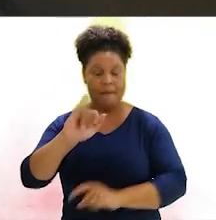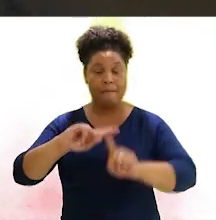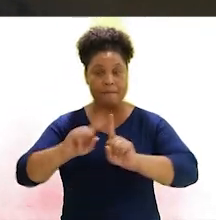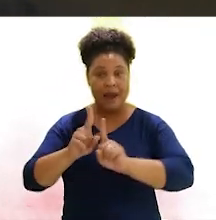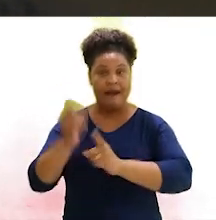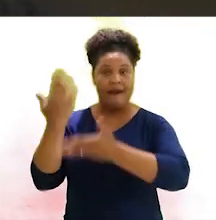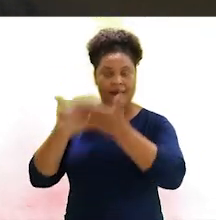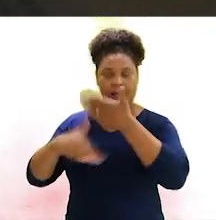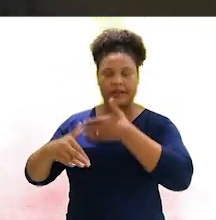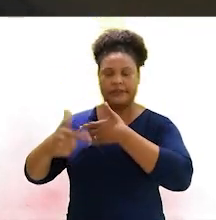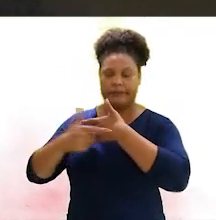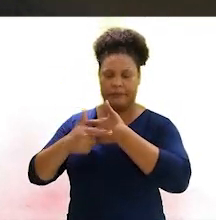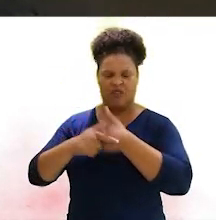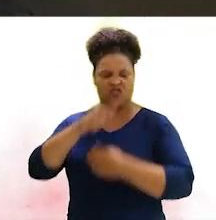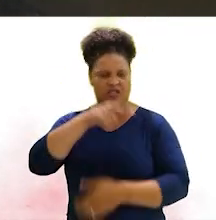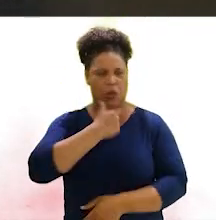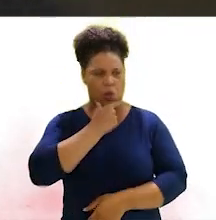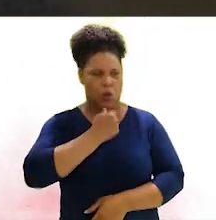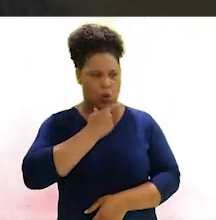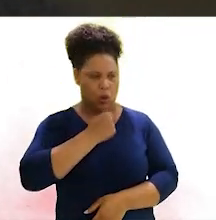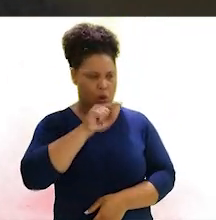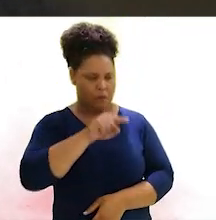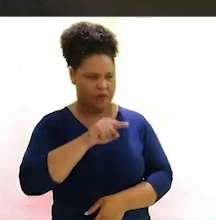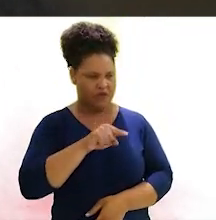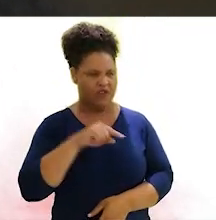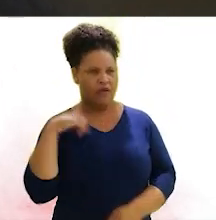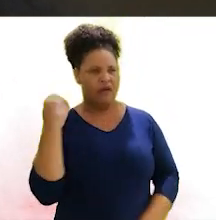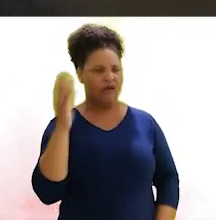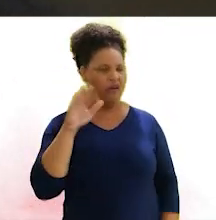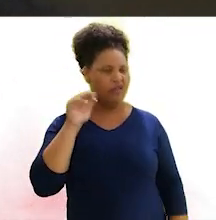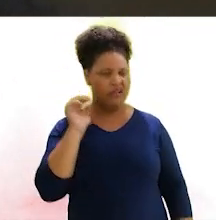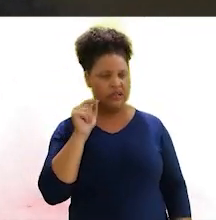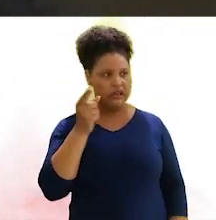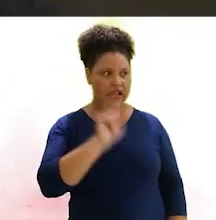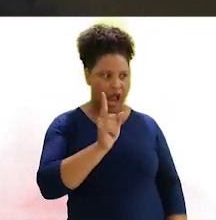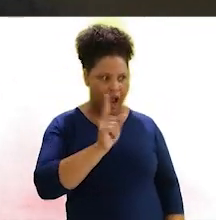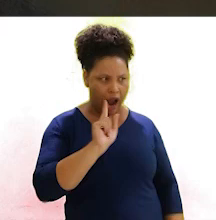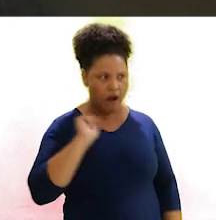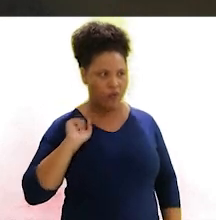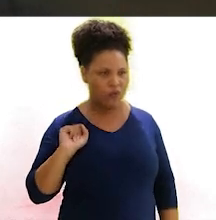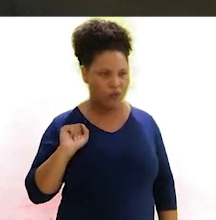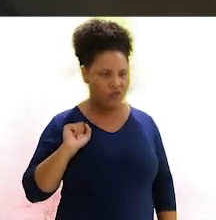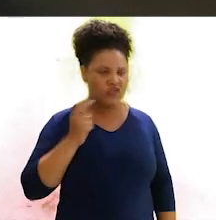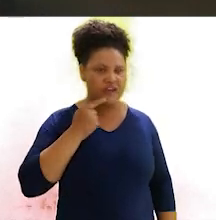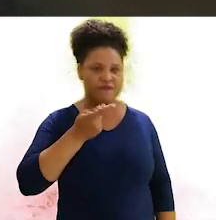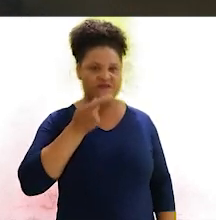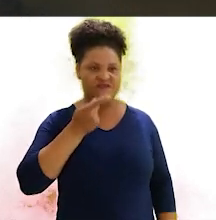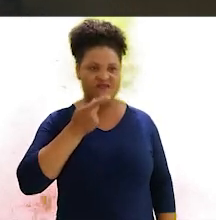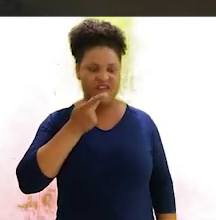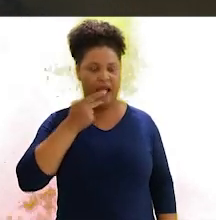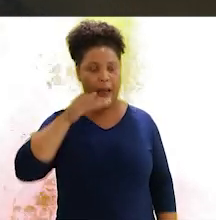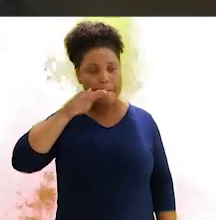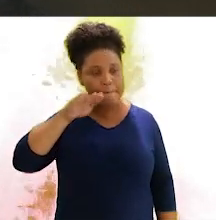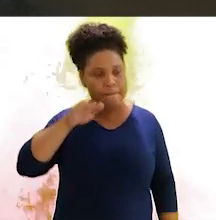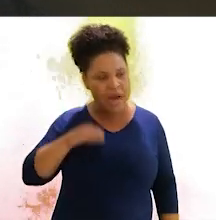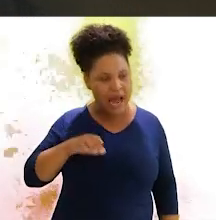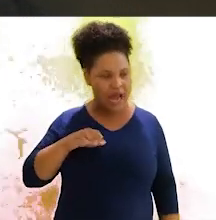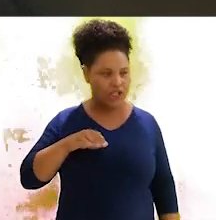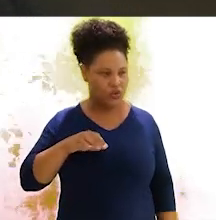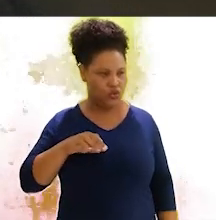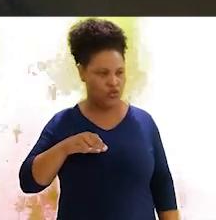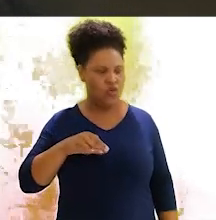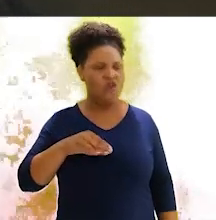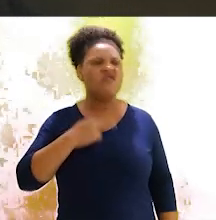não use Tais expressões não quebre sua mão você precisa falar mais baixo